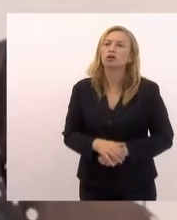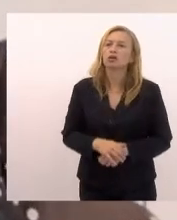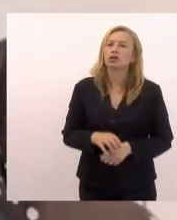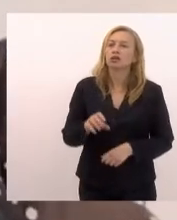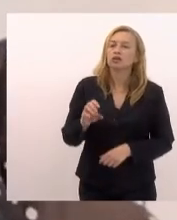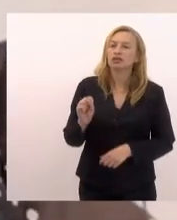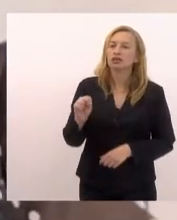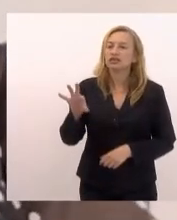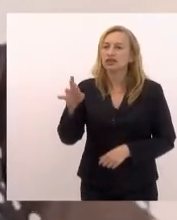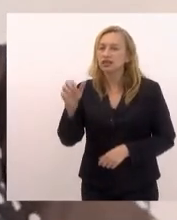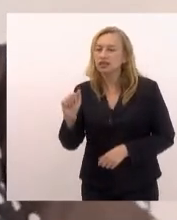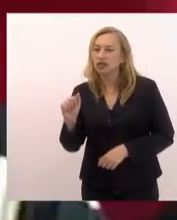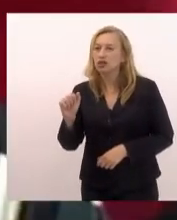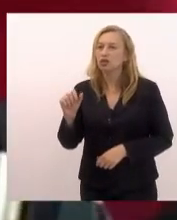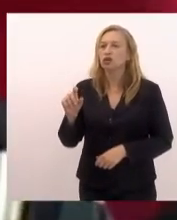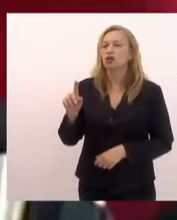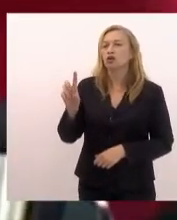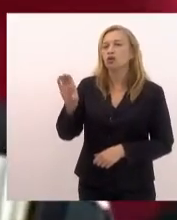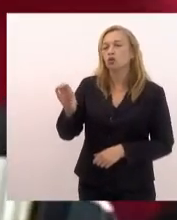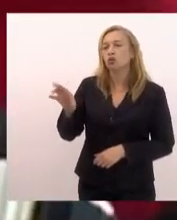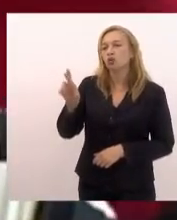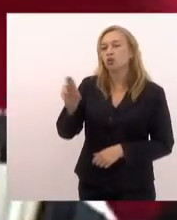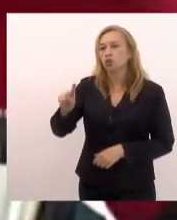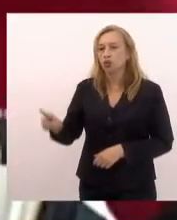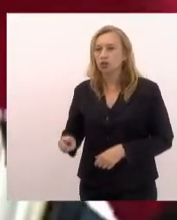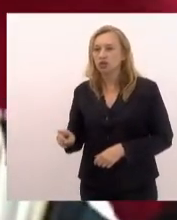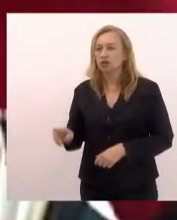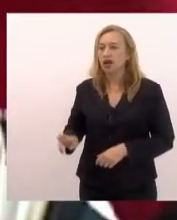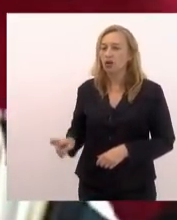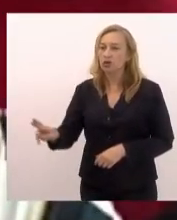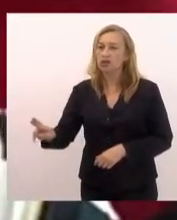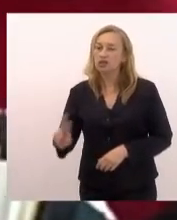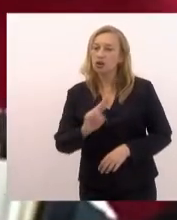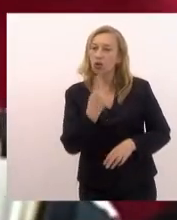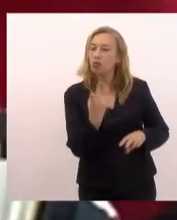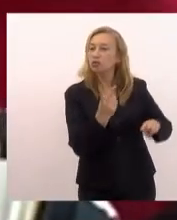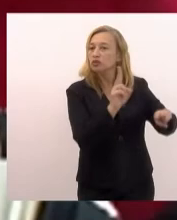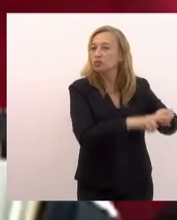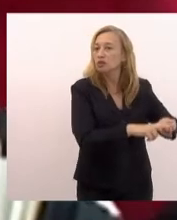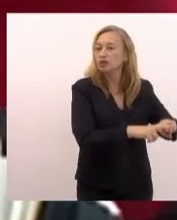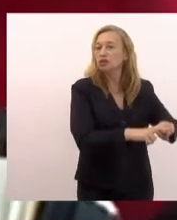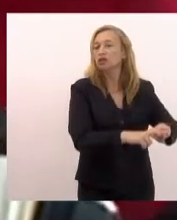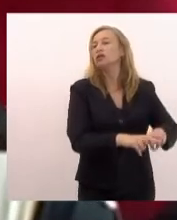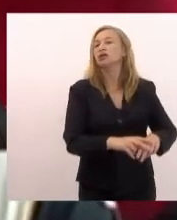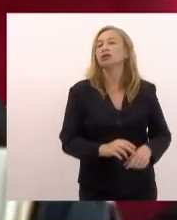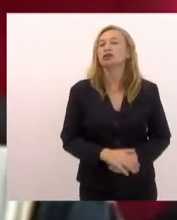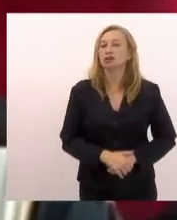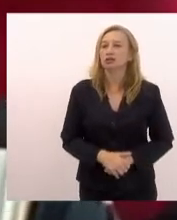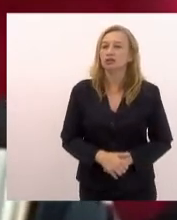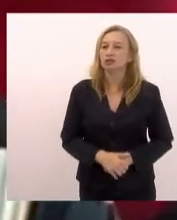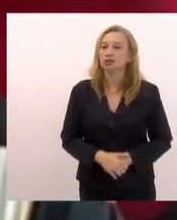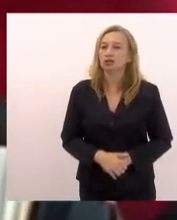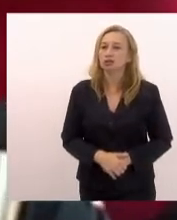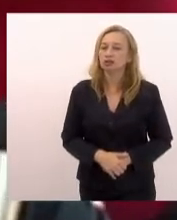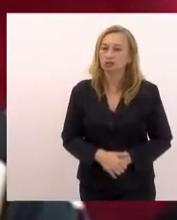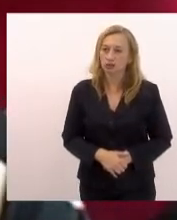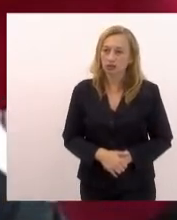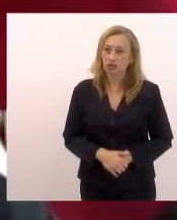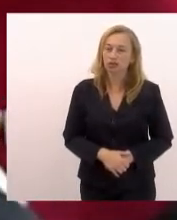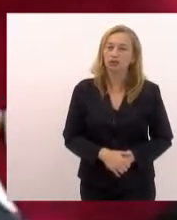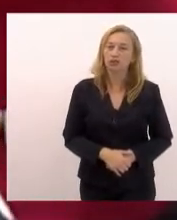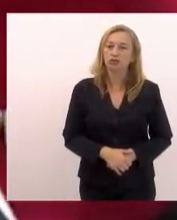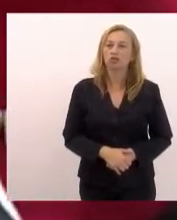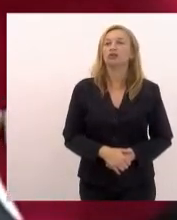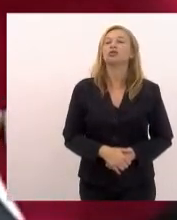na Rocinha ou no sistema penitenciário, o quanto a tuberculose ainda é um flagelo para o